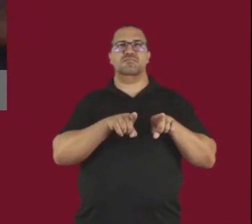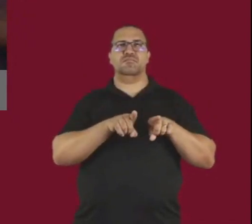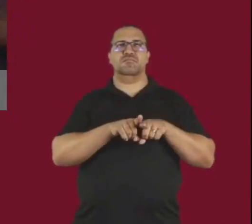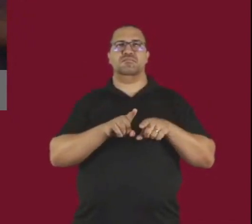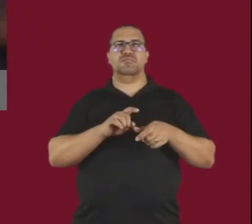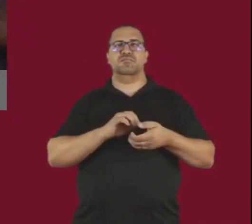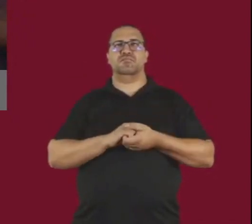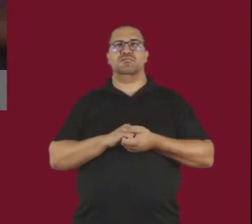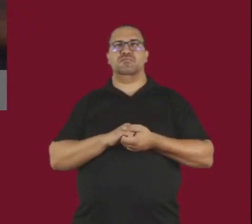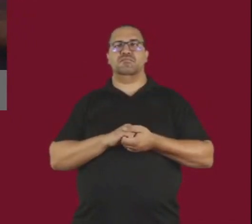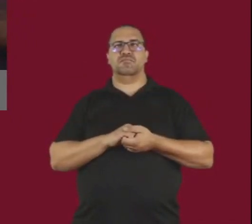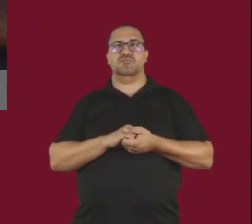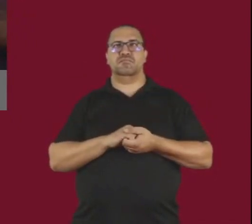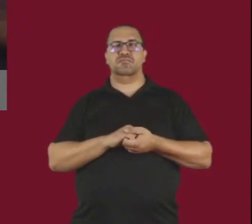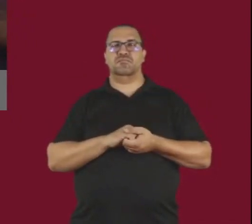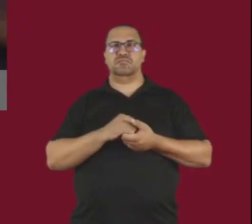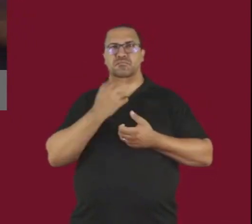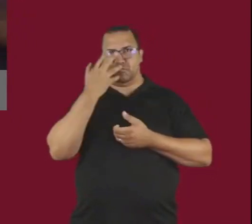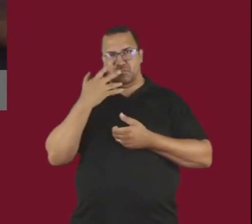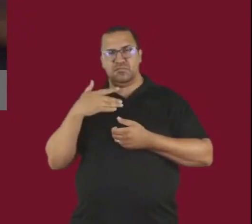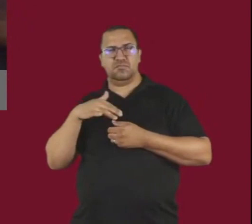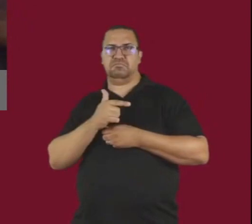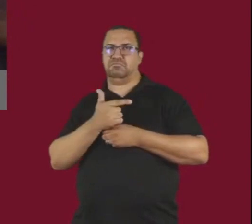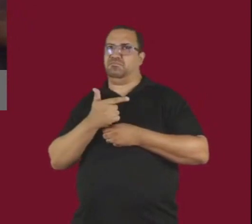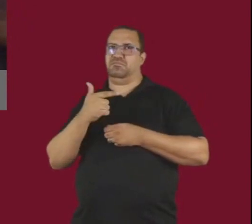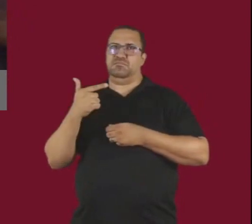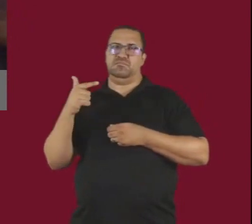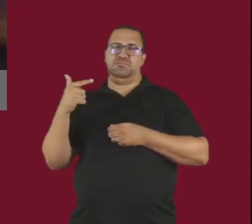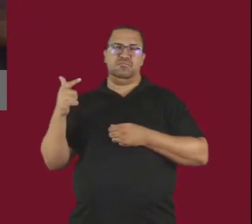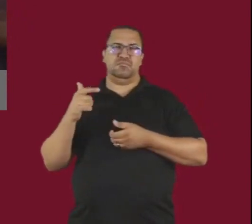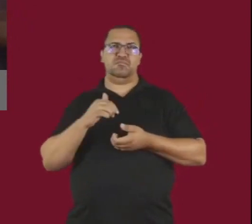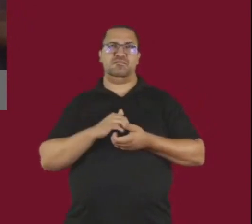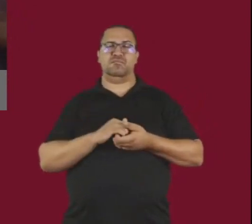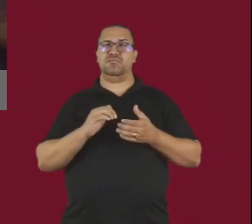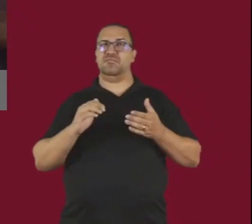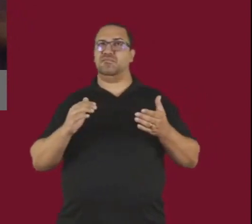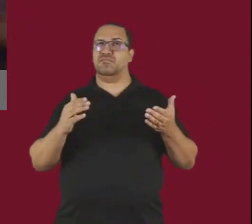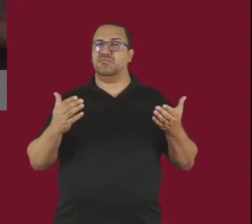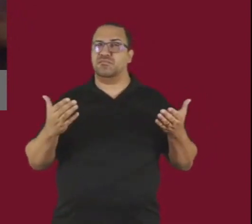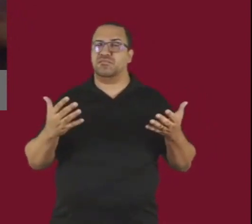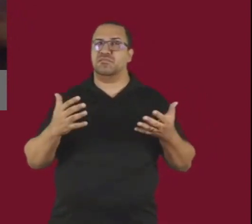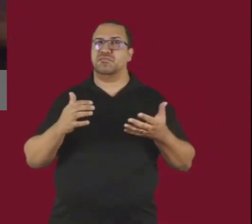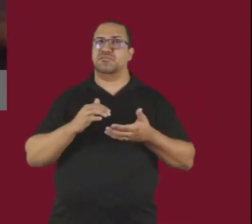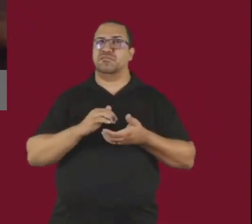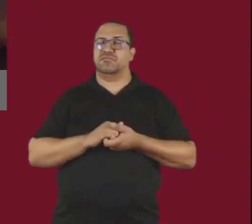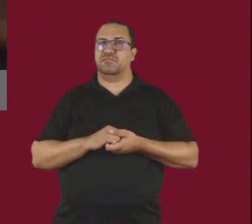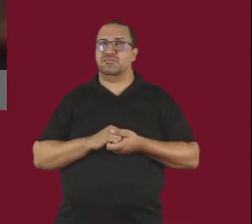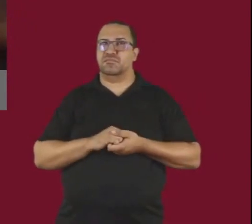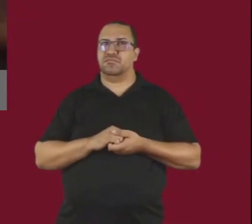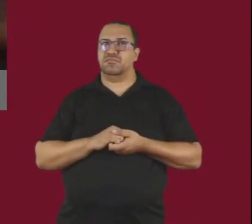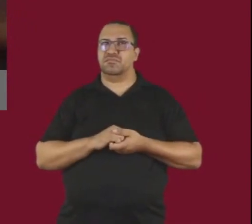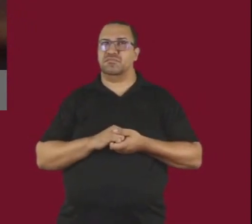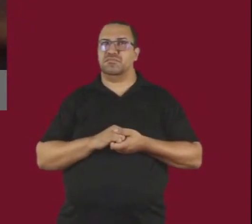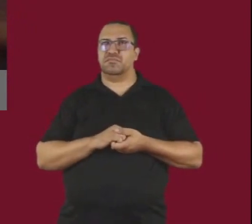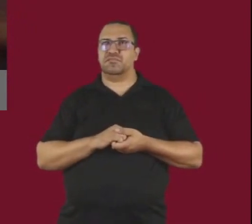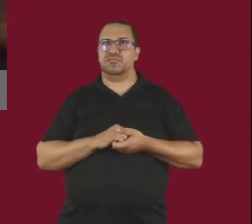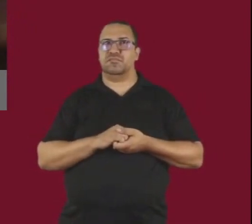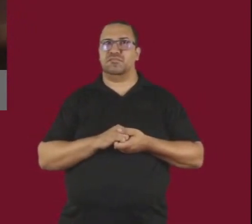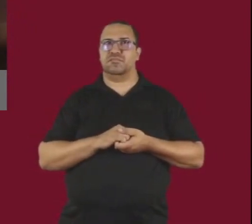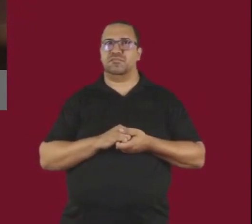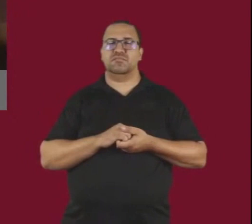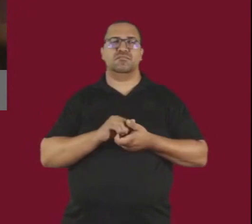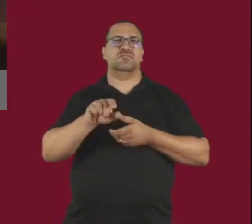E essas crianças não. Né? Então, assim, eu não acho que seja uma